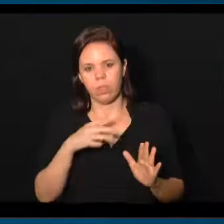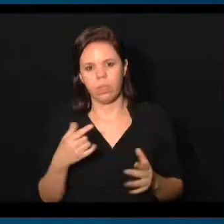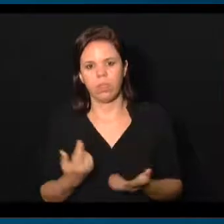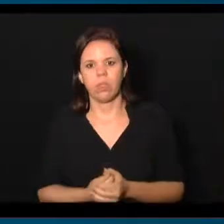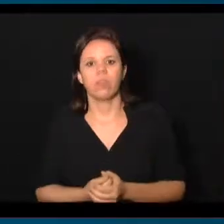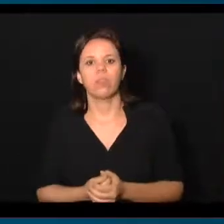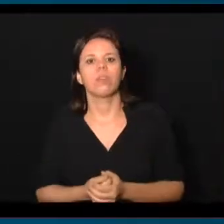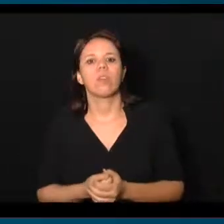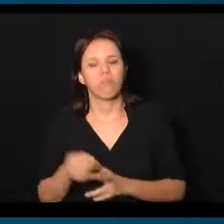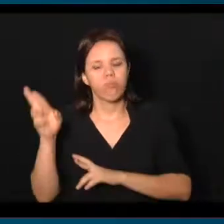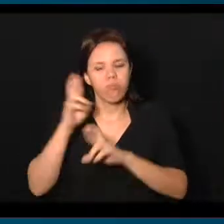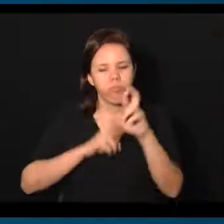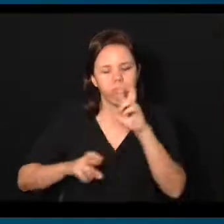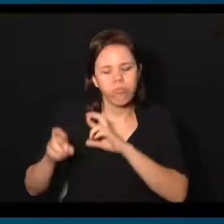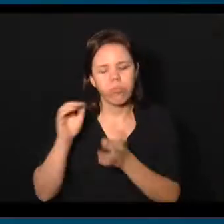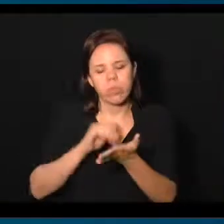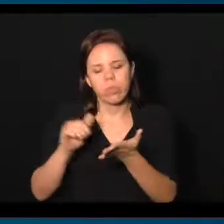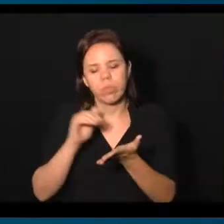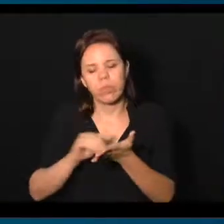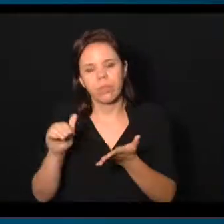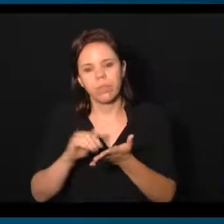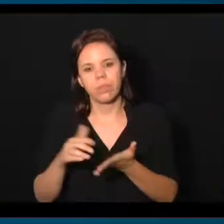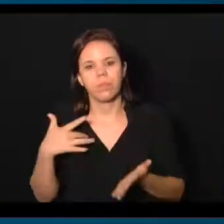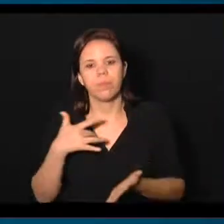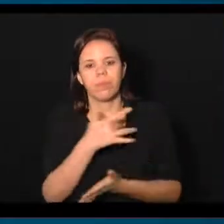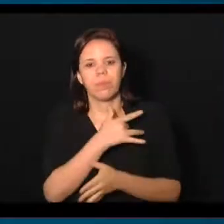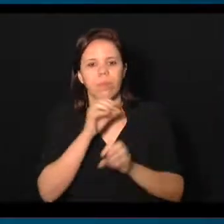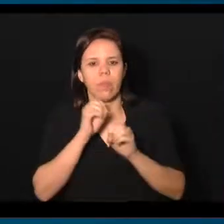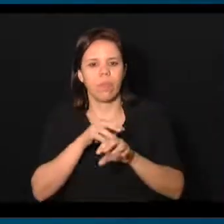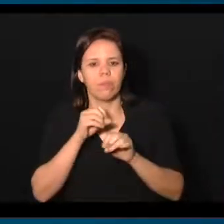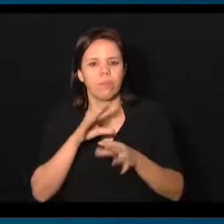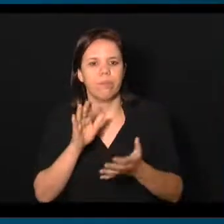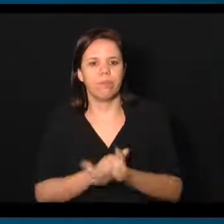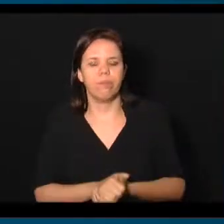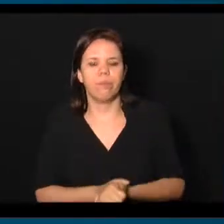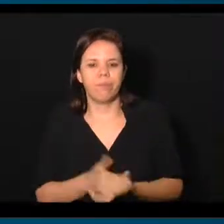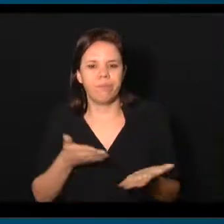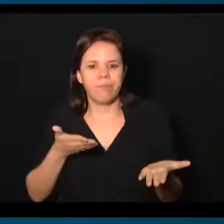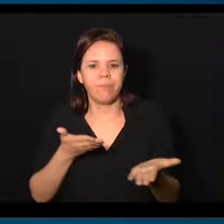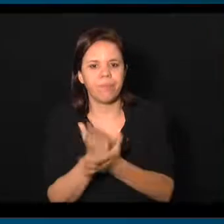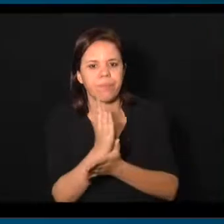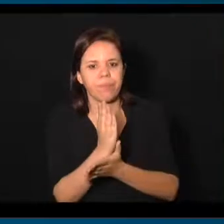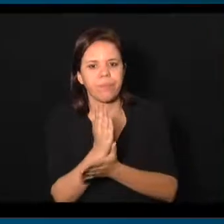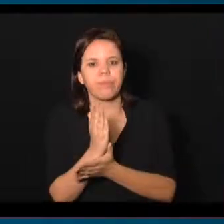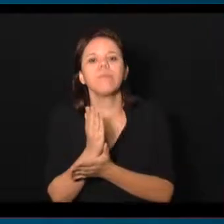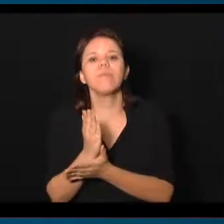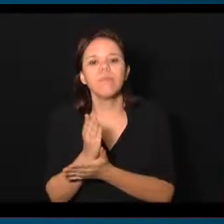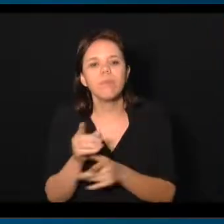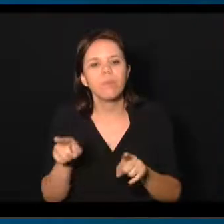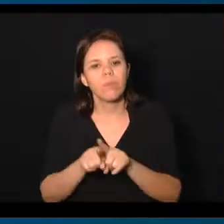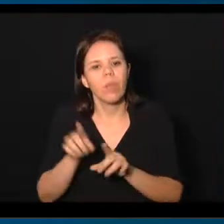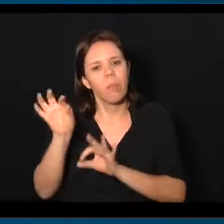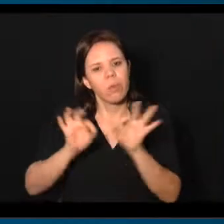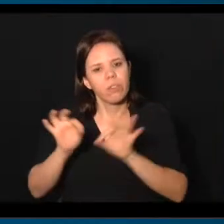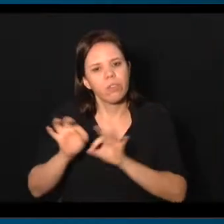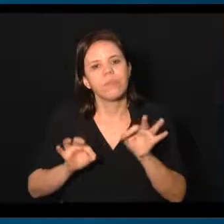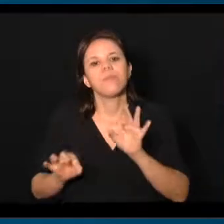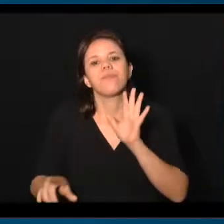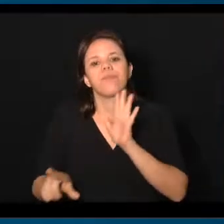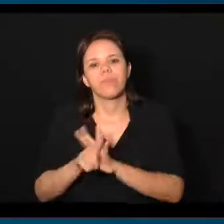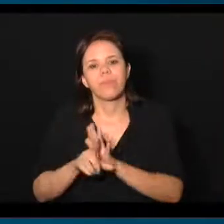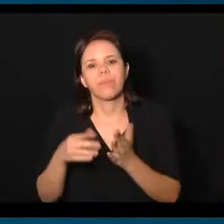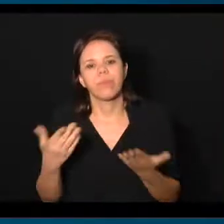será supervisionado pelas secretarias de Saúde e Educação. Aprovado em turno único o projeto de decreto legislativo